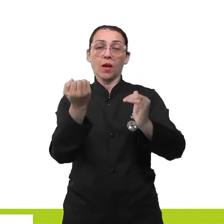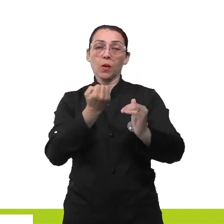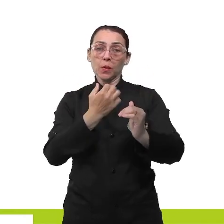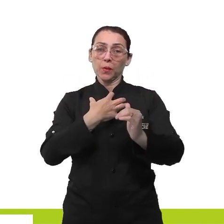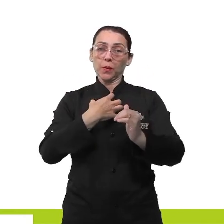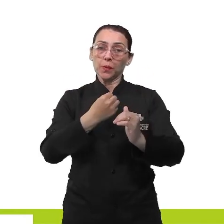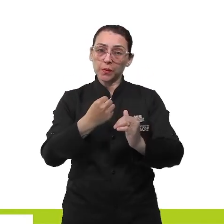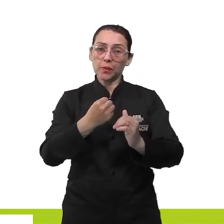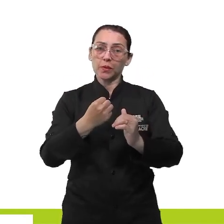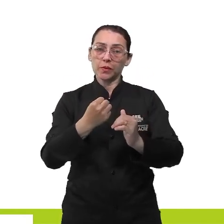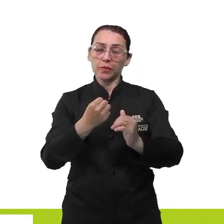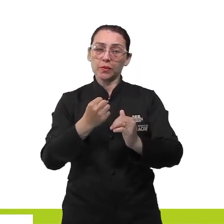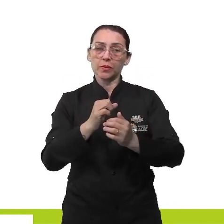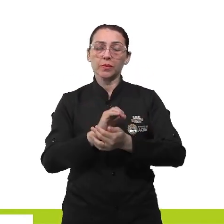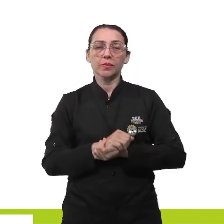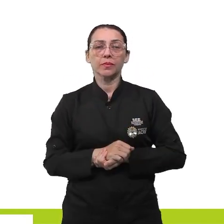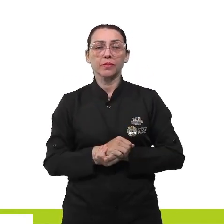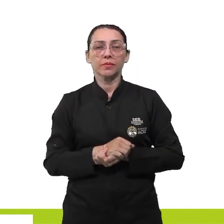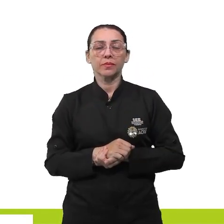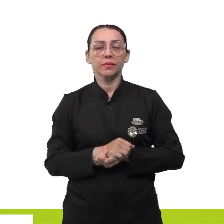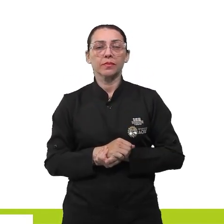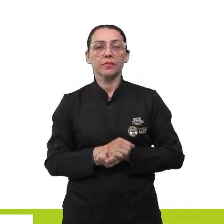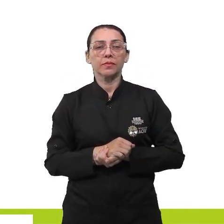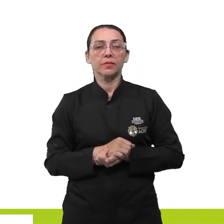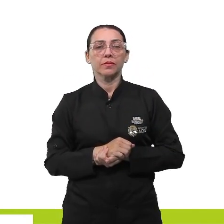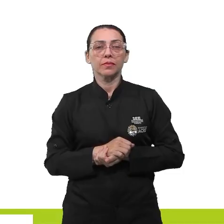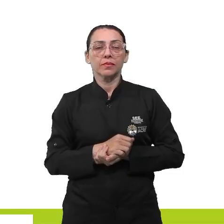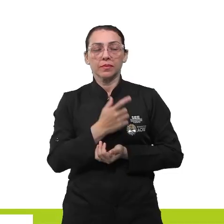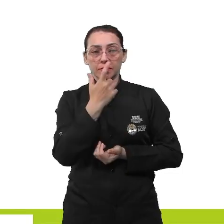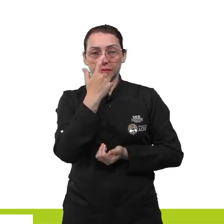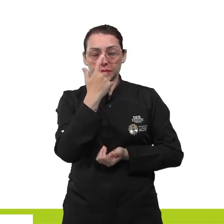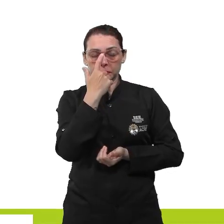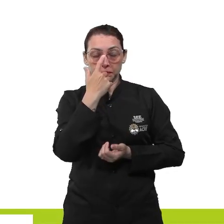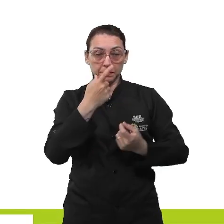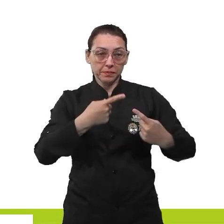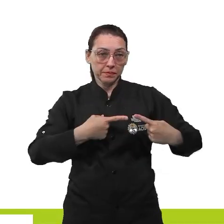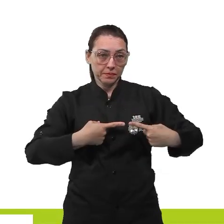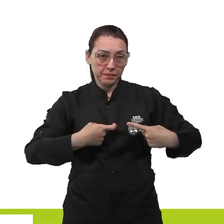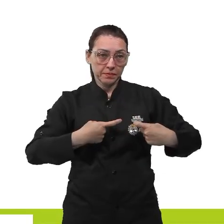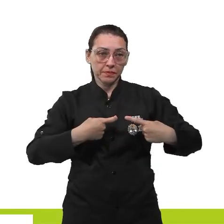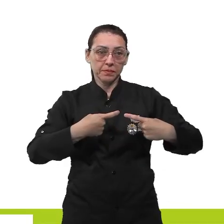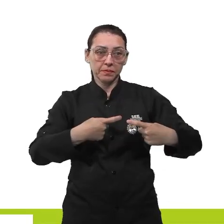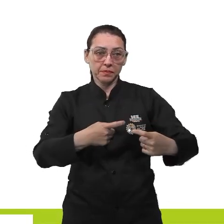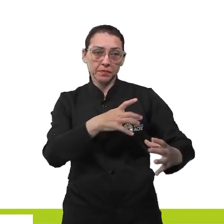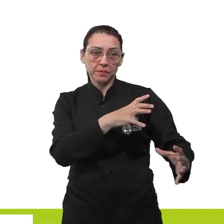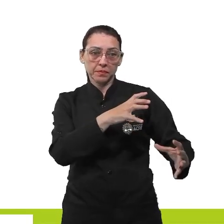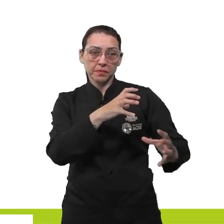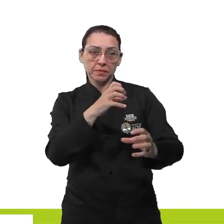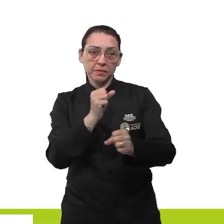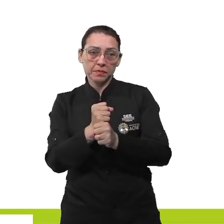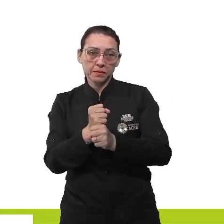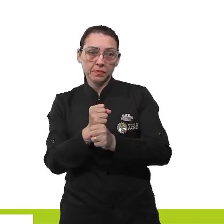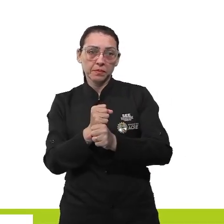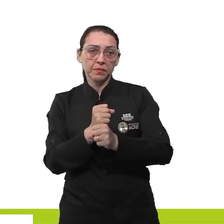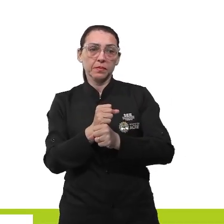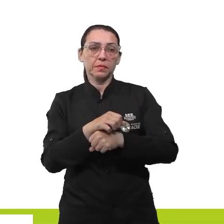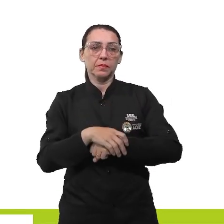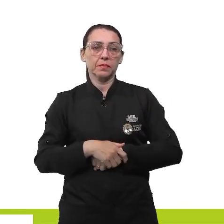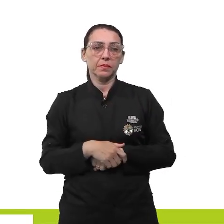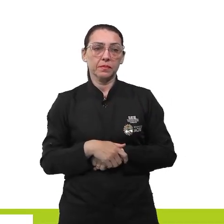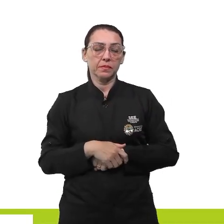suicídio. Então, aqui a cifra, embaixo morre aqui, ó, guerra somada aí, ó, mais